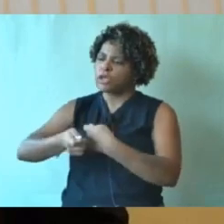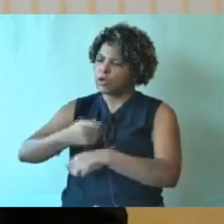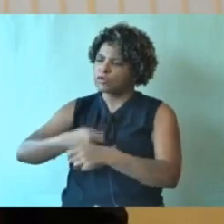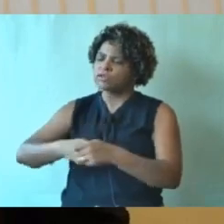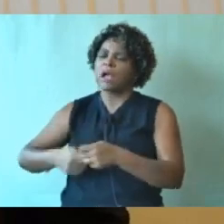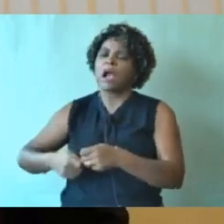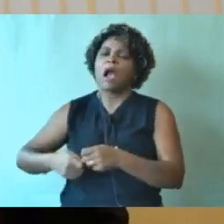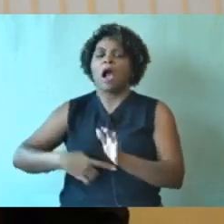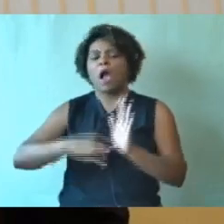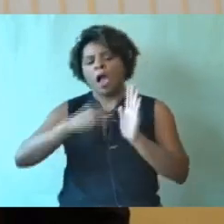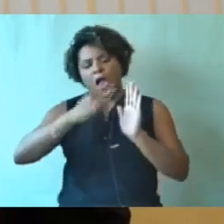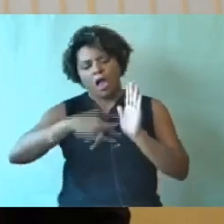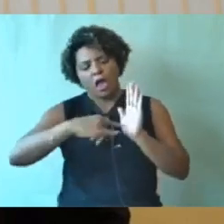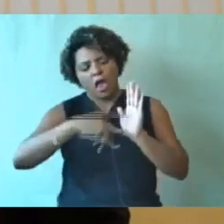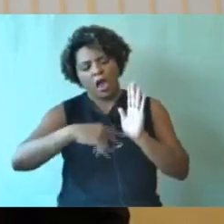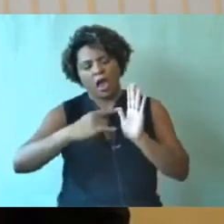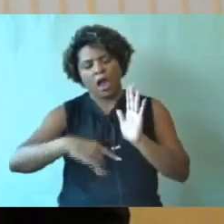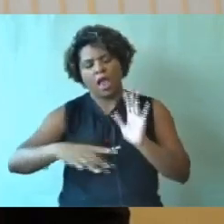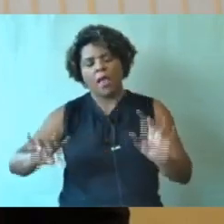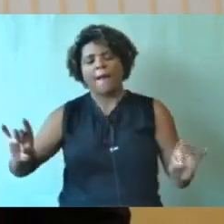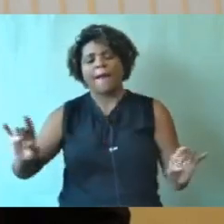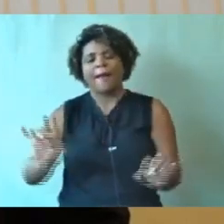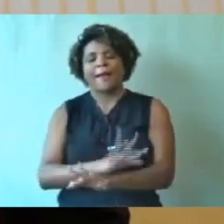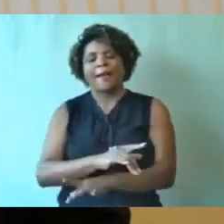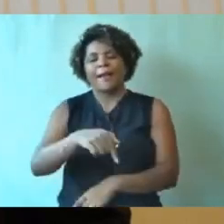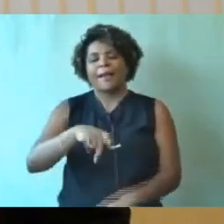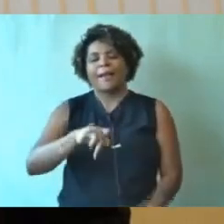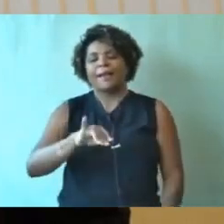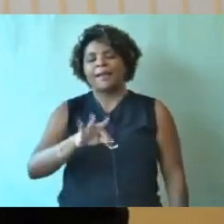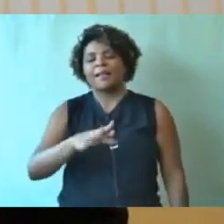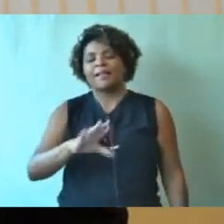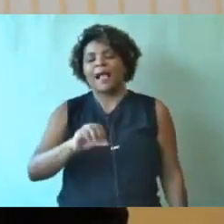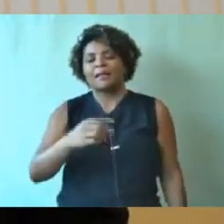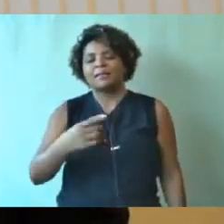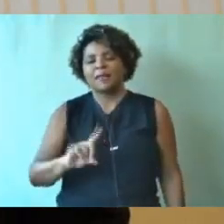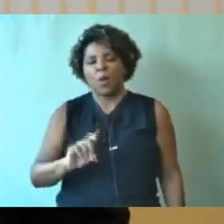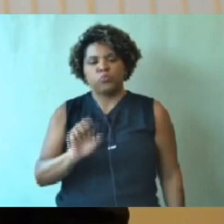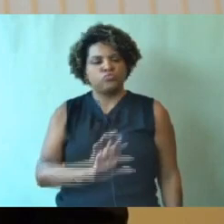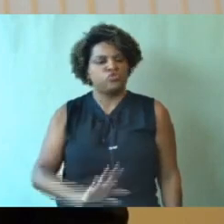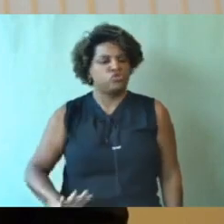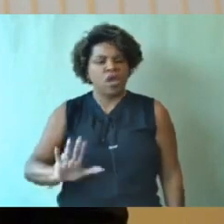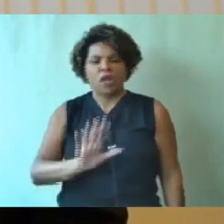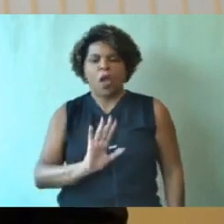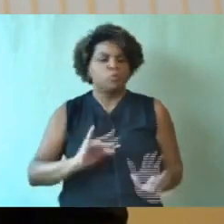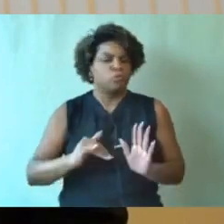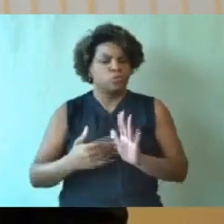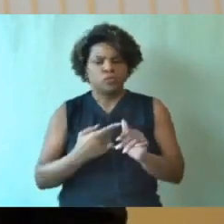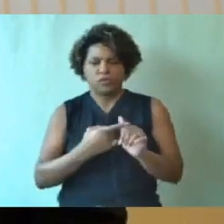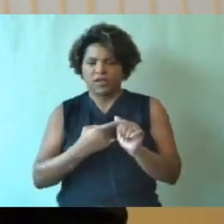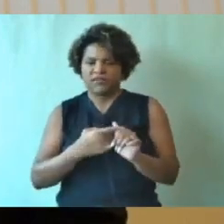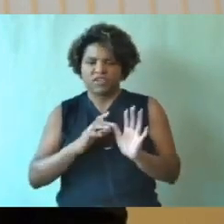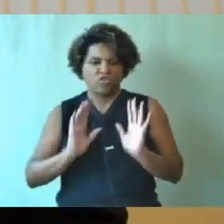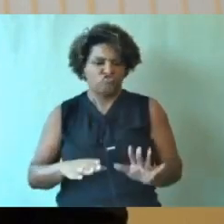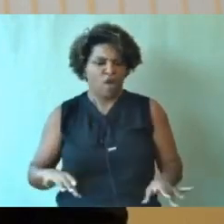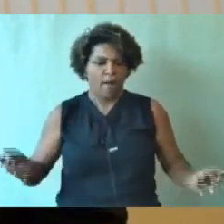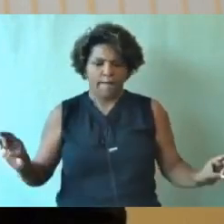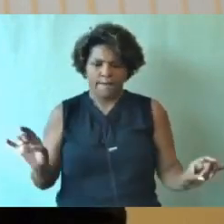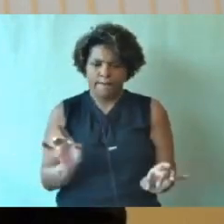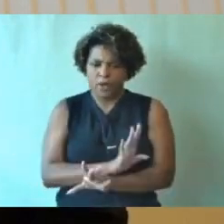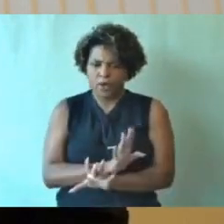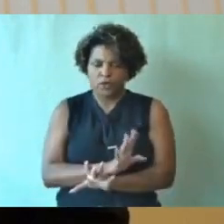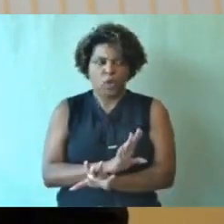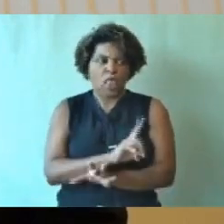quitação geral de tudo que eu devia a ele. Graças a Deus eu não devo mais nada. Então, agora eu devo ao pessoal, os diretores da